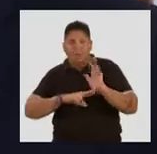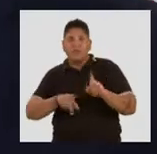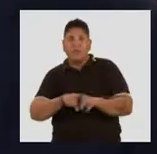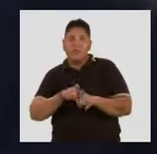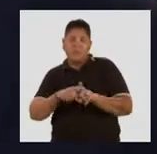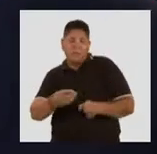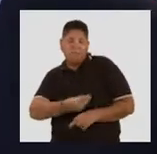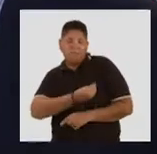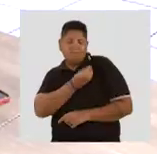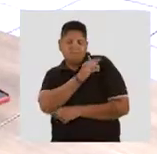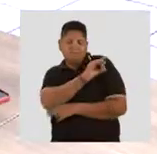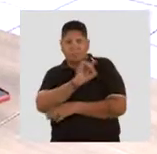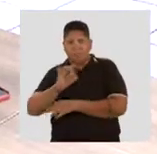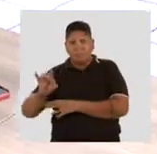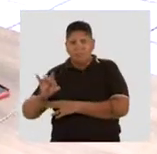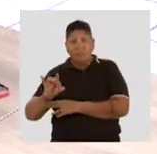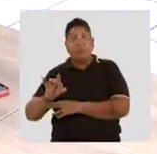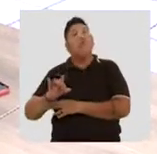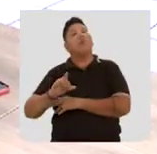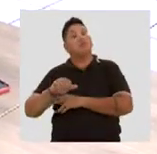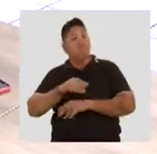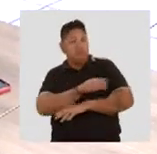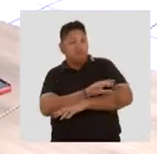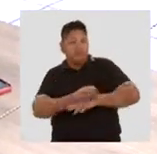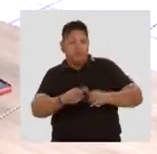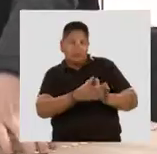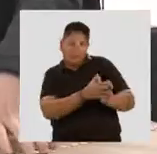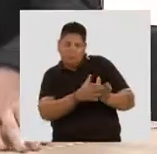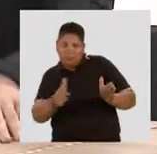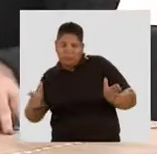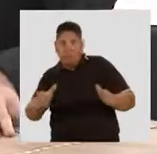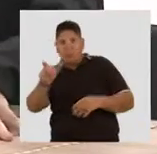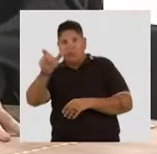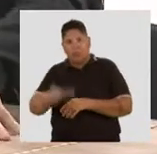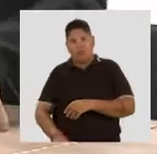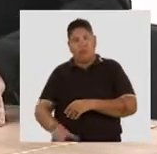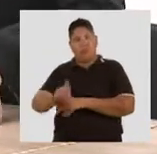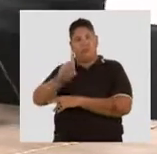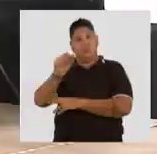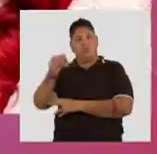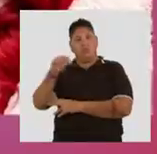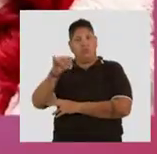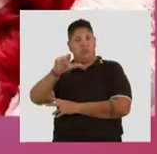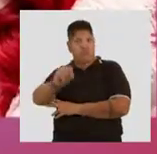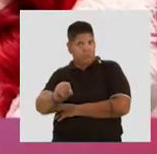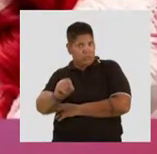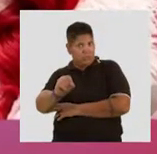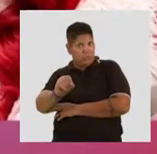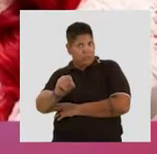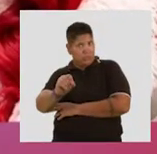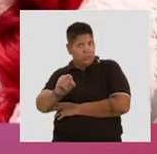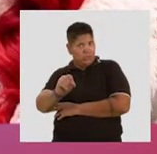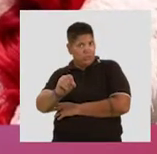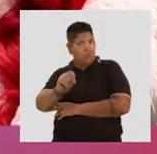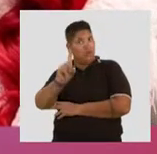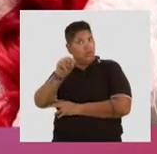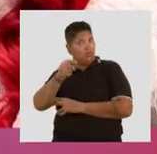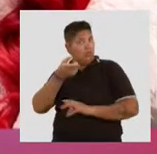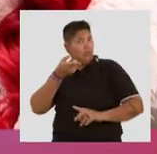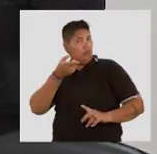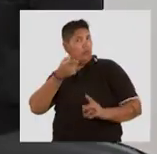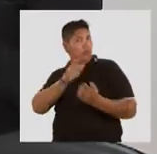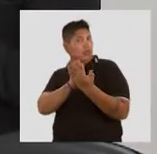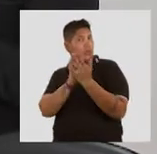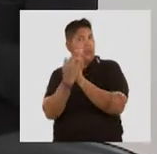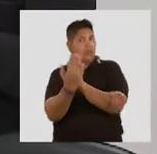as realidades. Durante o curso de vitaliciamento, o publicitário Danilo Dabag, criador da drag queen Lorelai